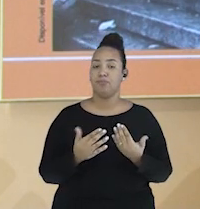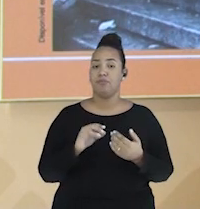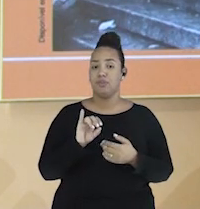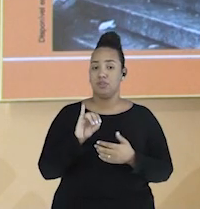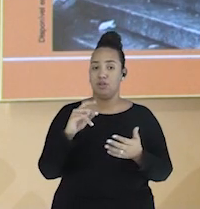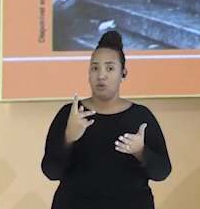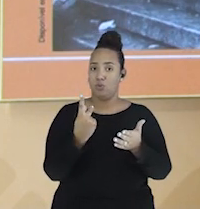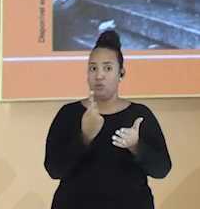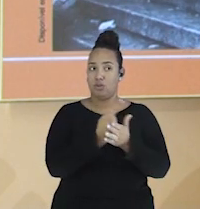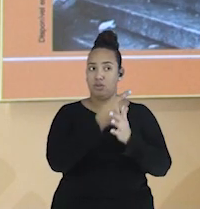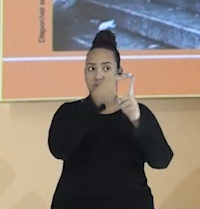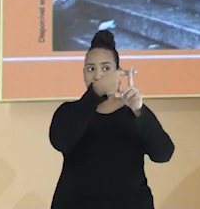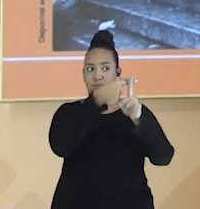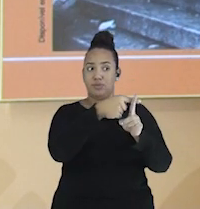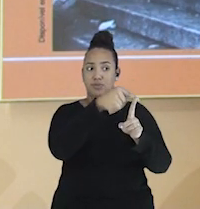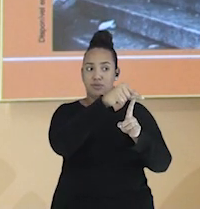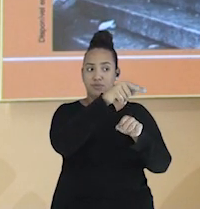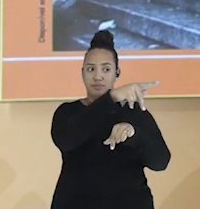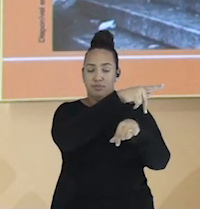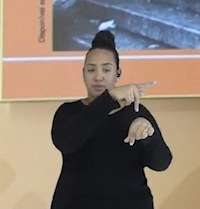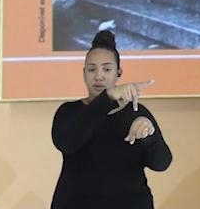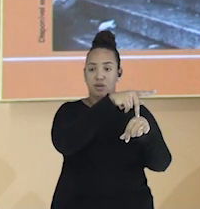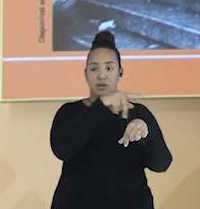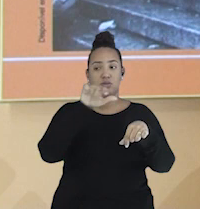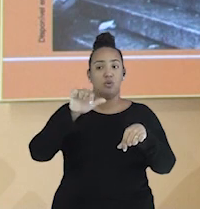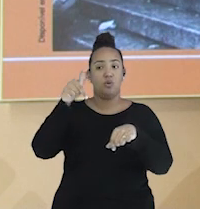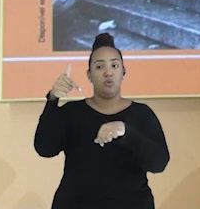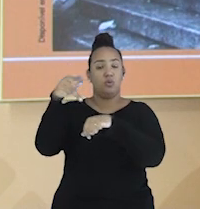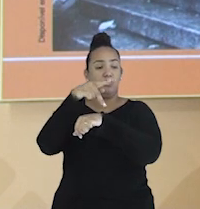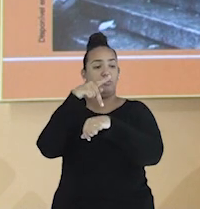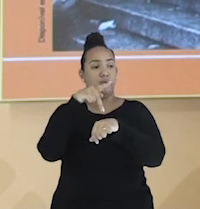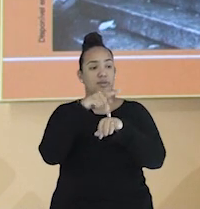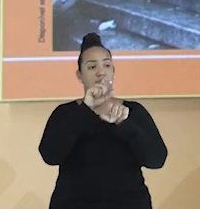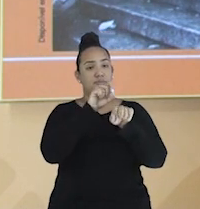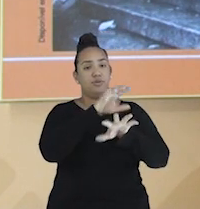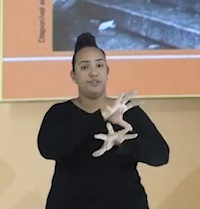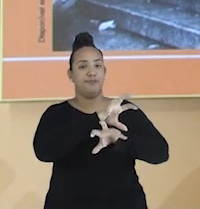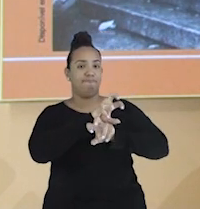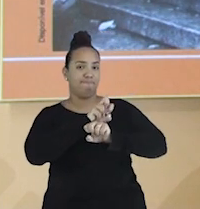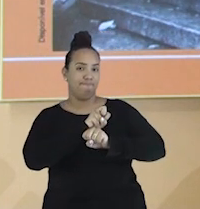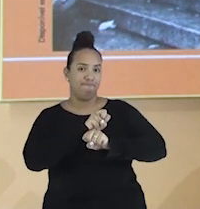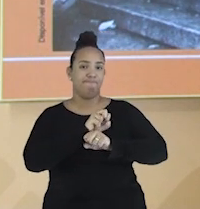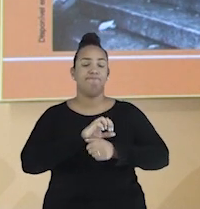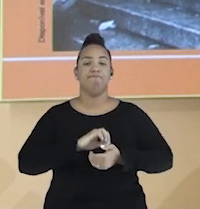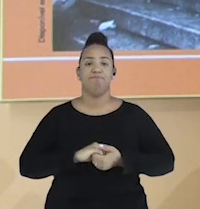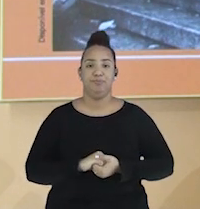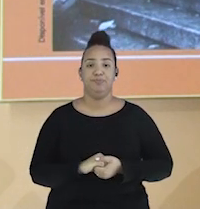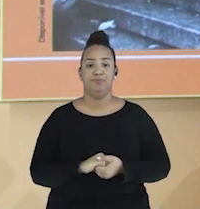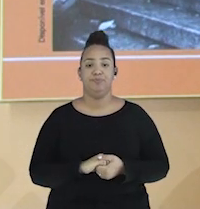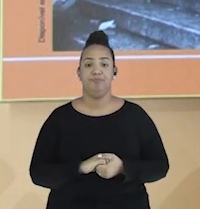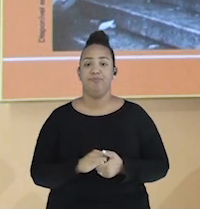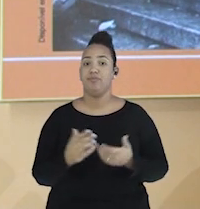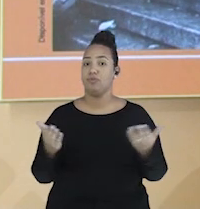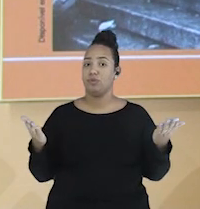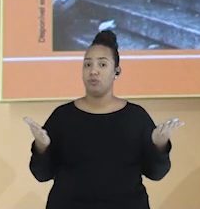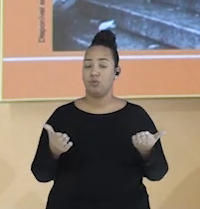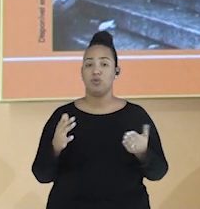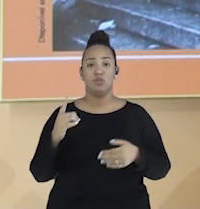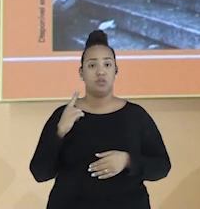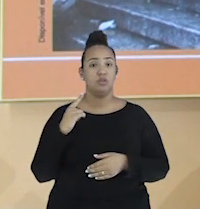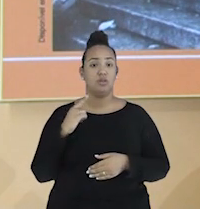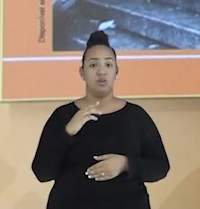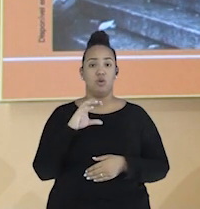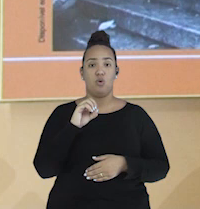de positivo em um país específico pode ser aderido por outros países. Atualmente, existe a